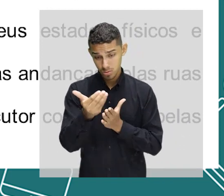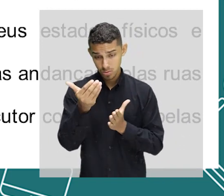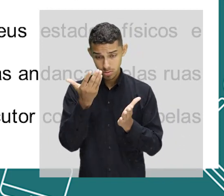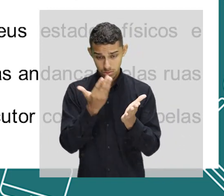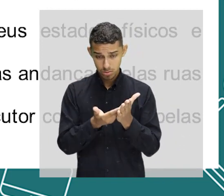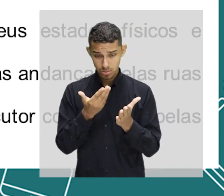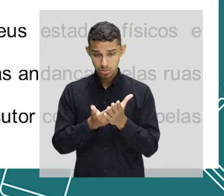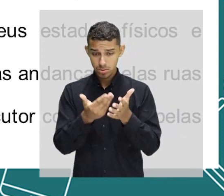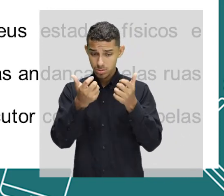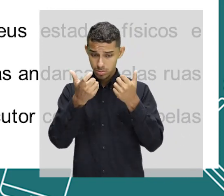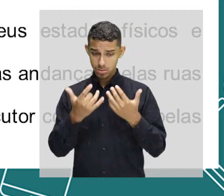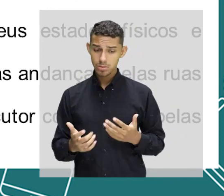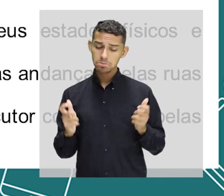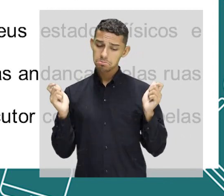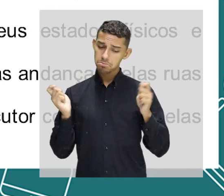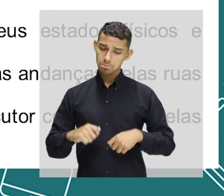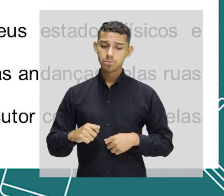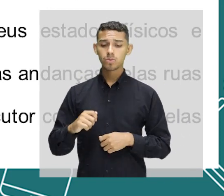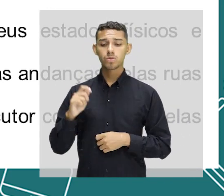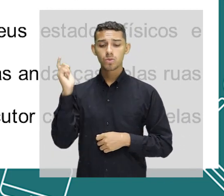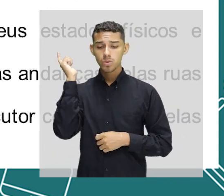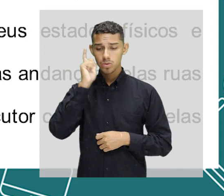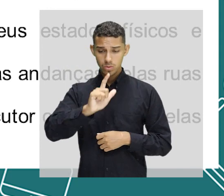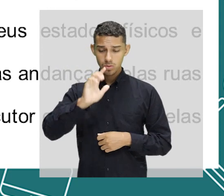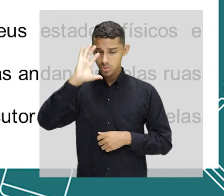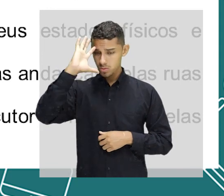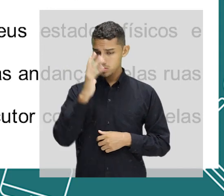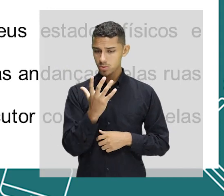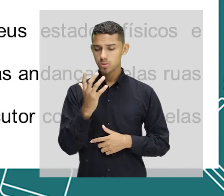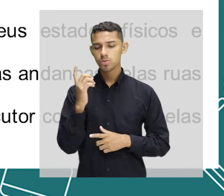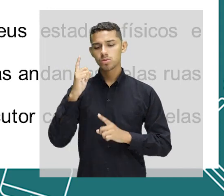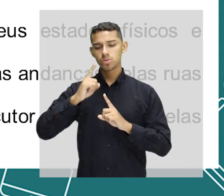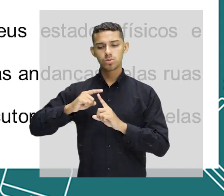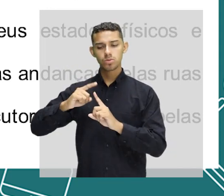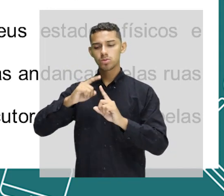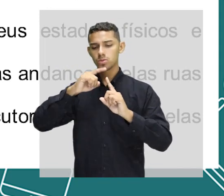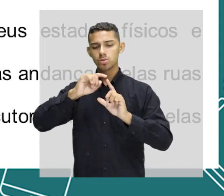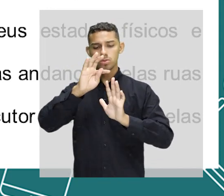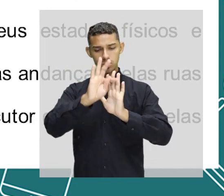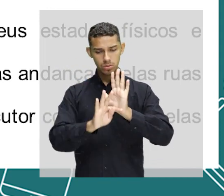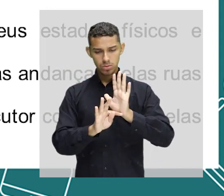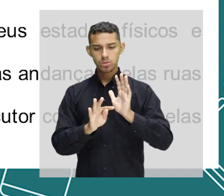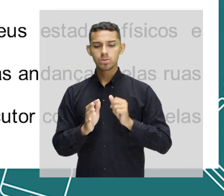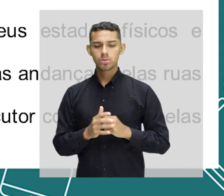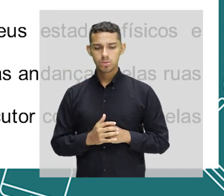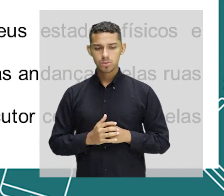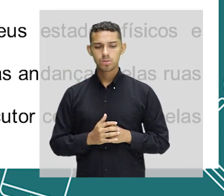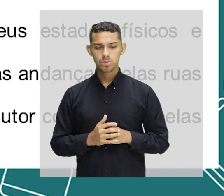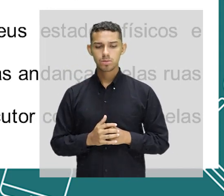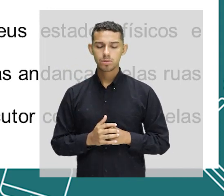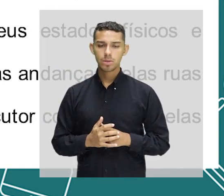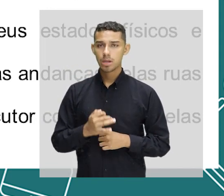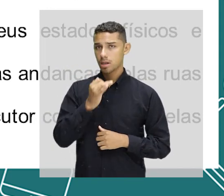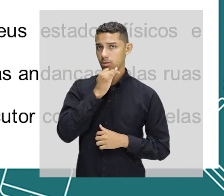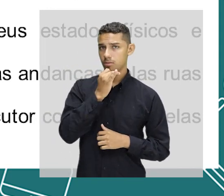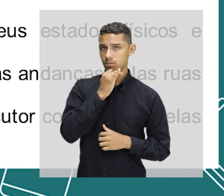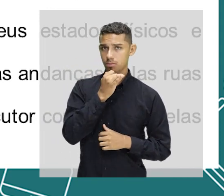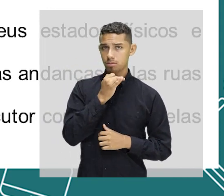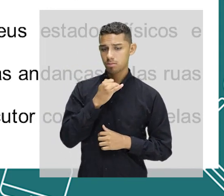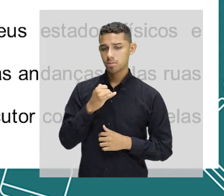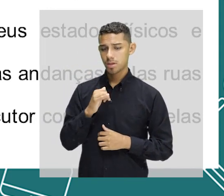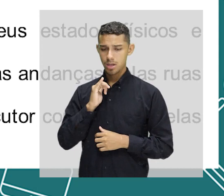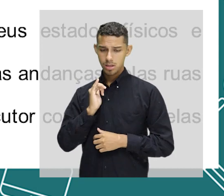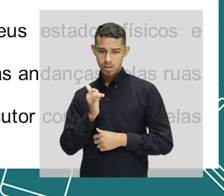aula que pode acontecer de ter mais de uma tipologia textual em um mesmo texto. Então, eu posso ter a narração